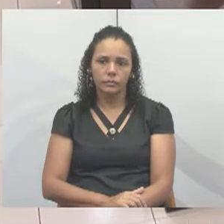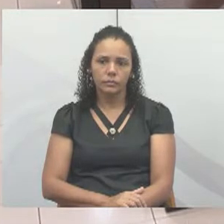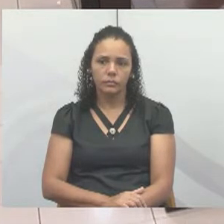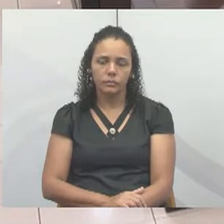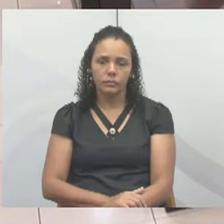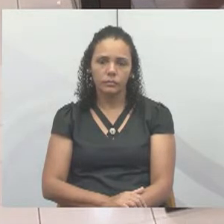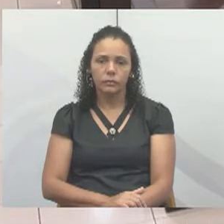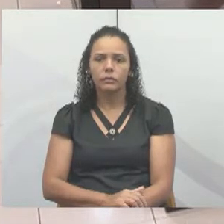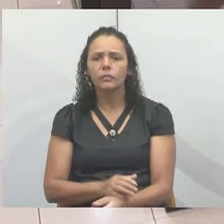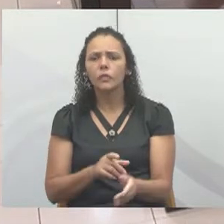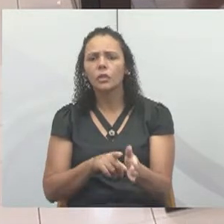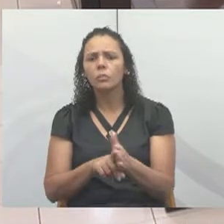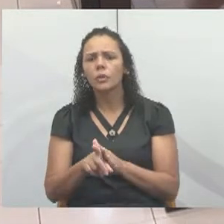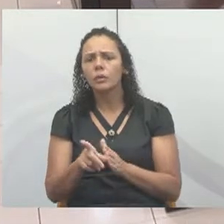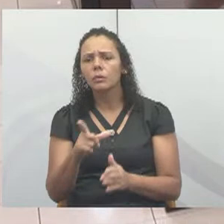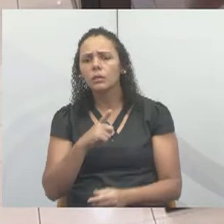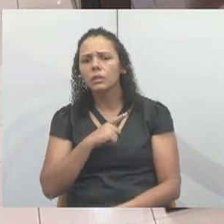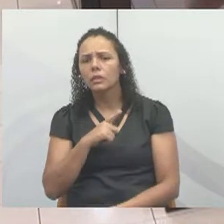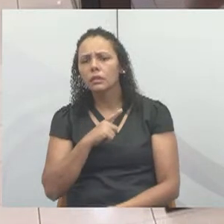Mais alguma pergunta?